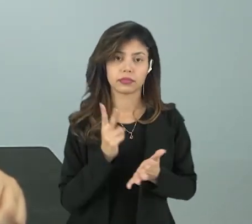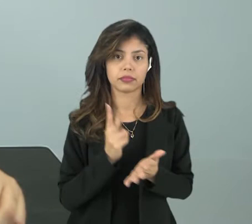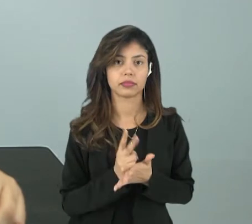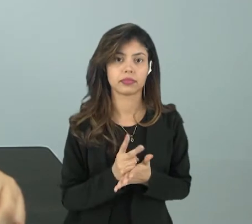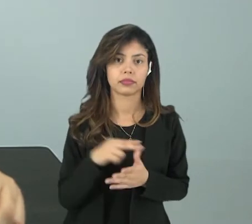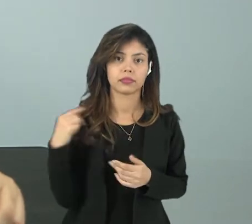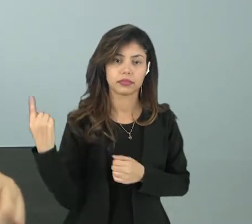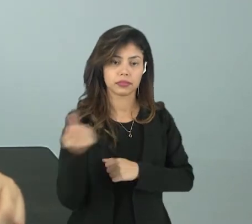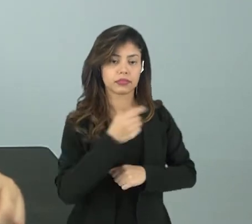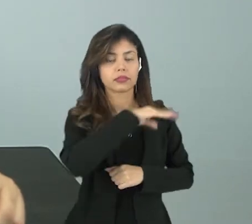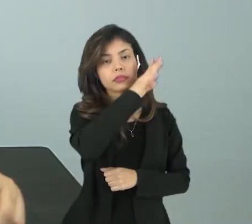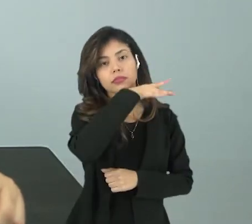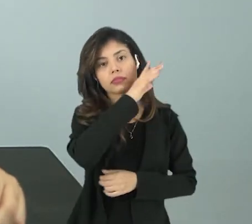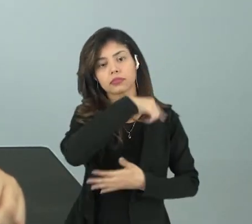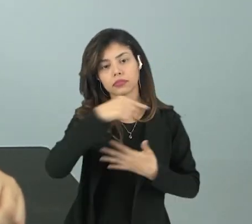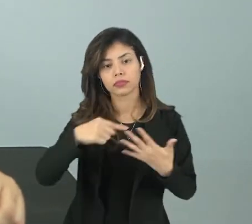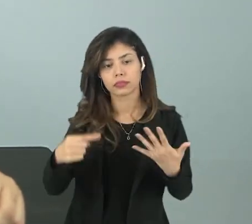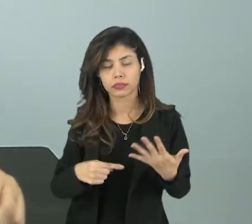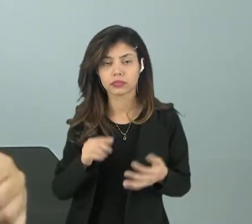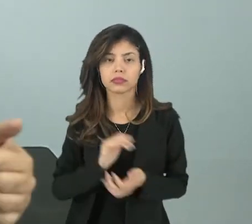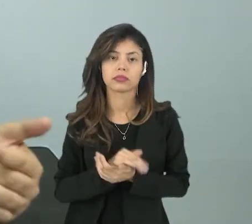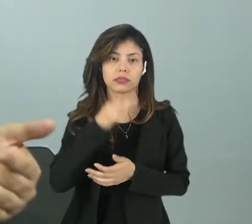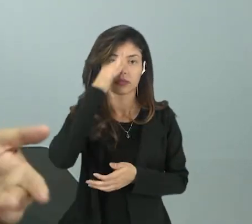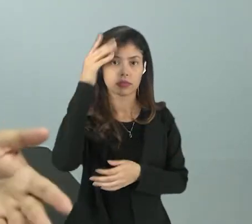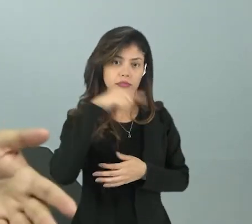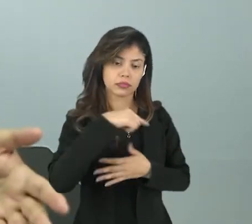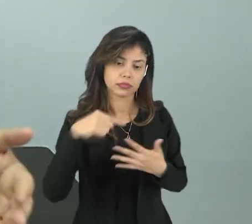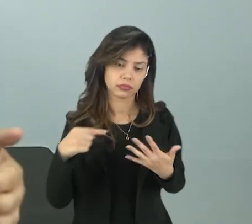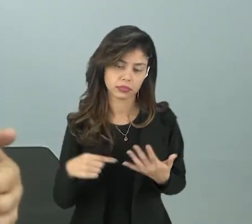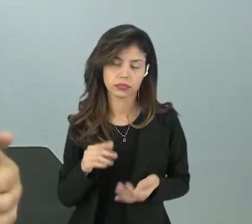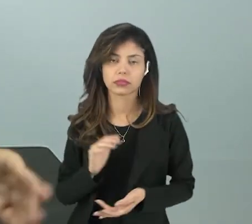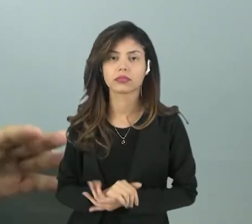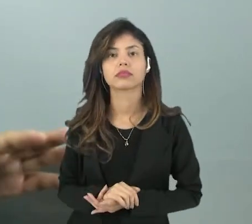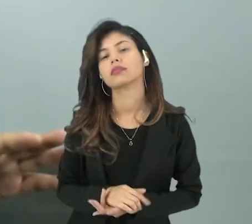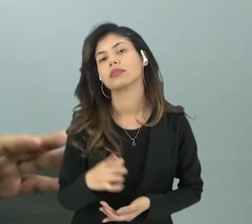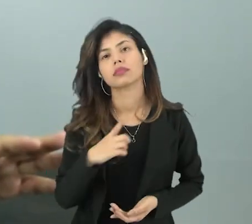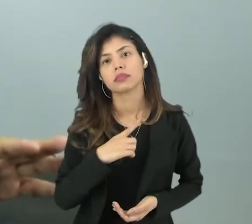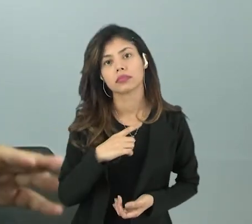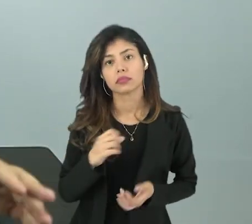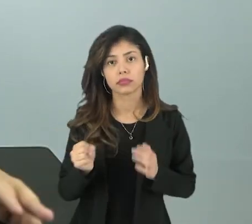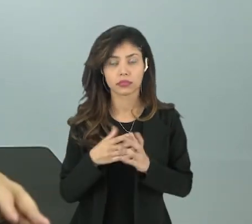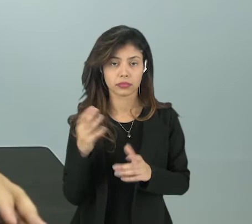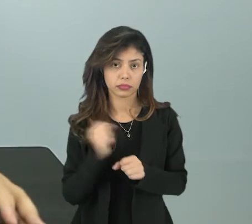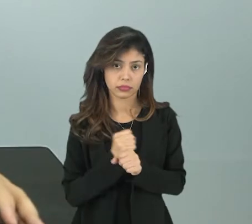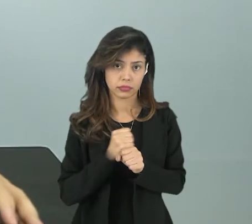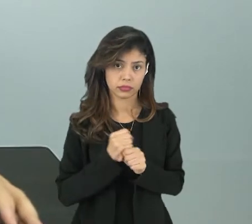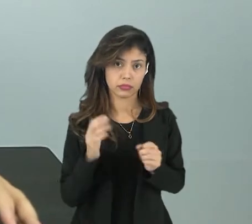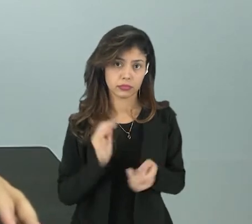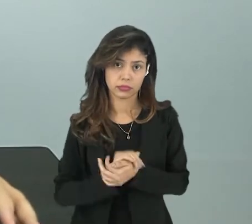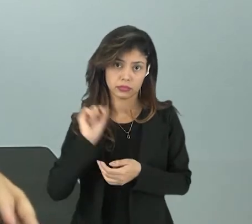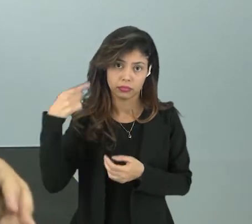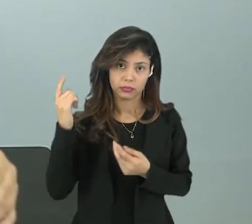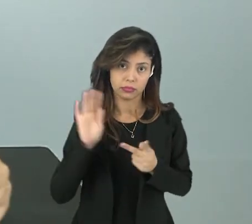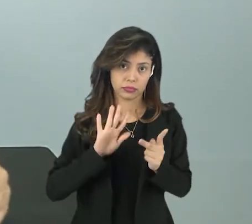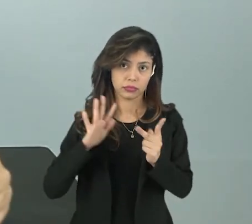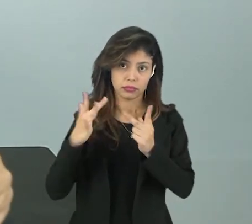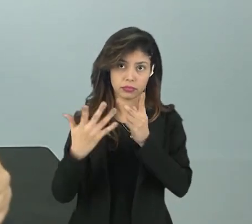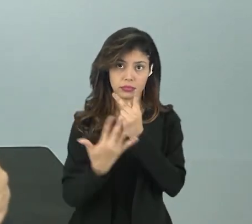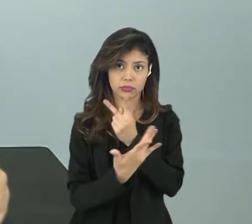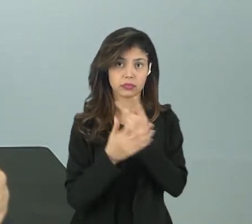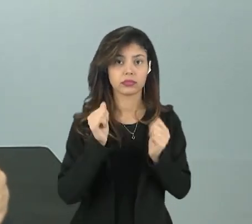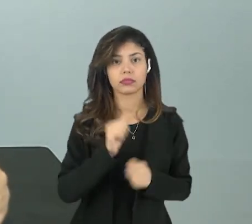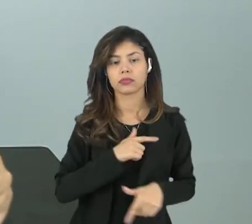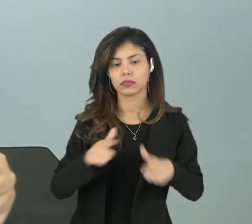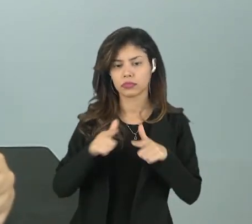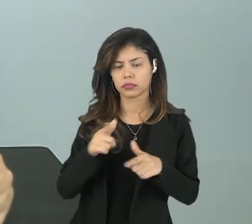da nossa fauna e da nossa flora. Eu ando muito Esse ano eu não fui tanto, mas eu ando muito lá no horto. Eu trabalho